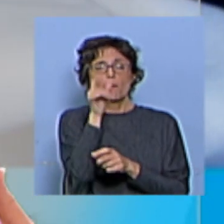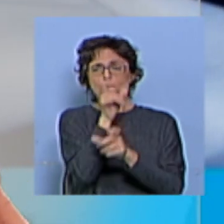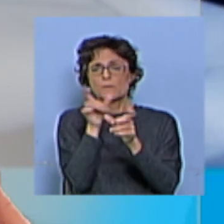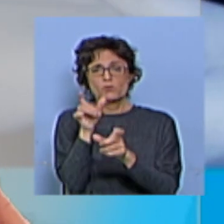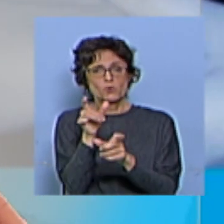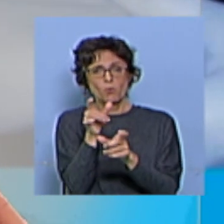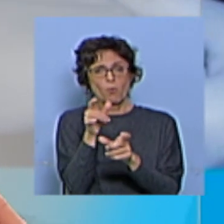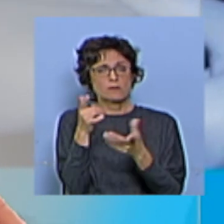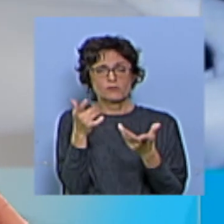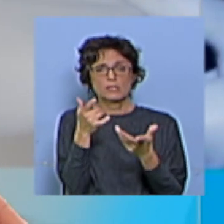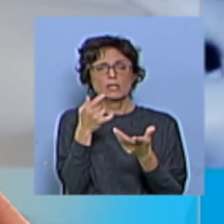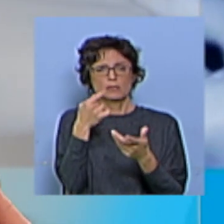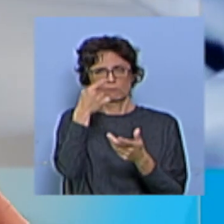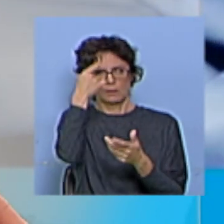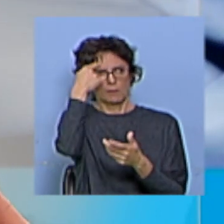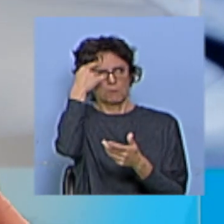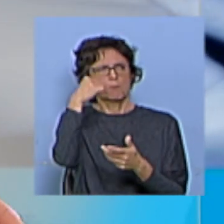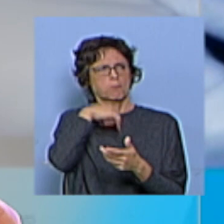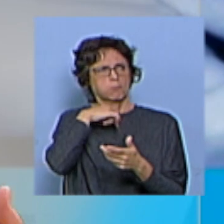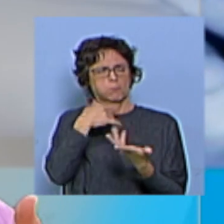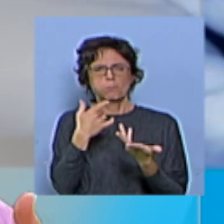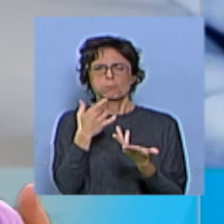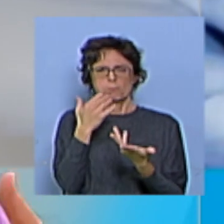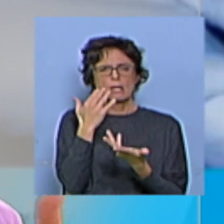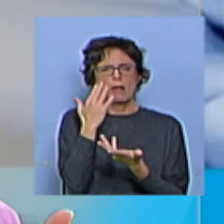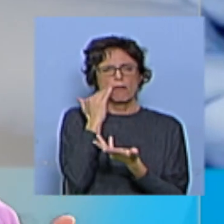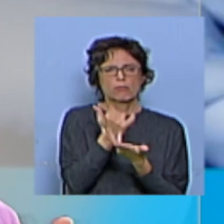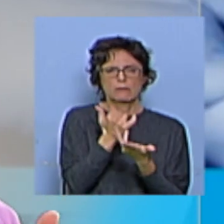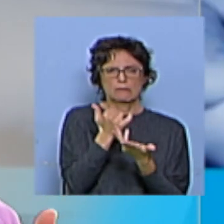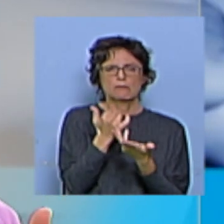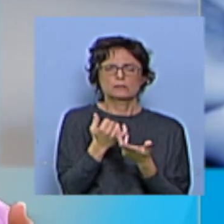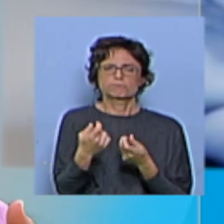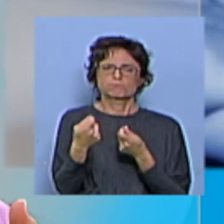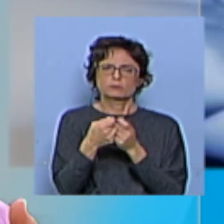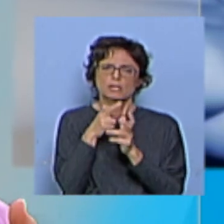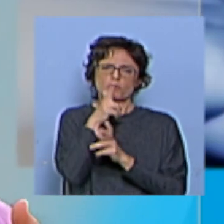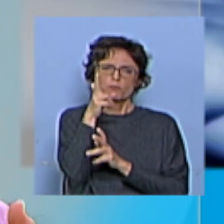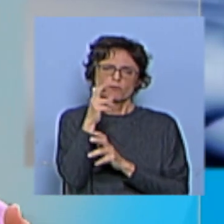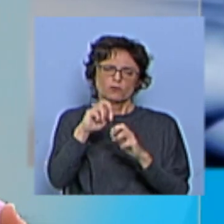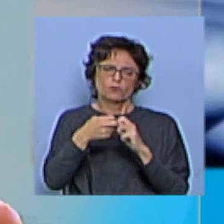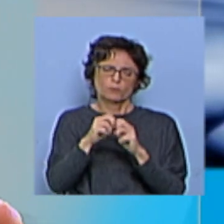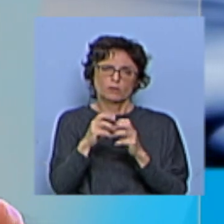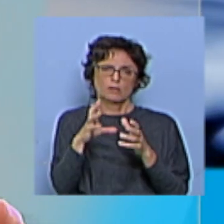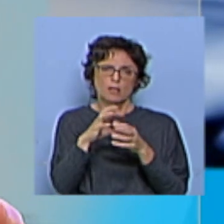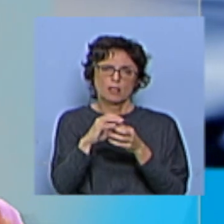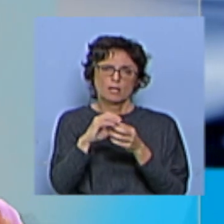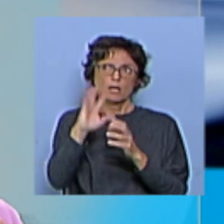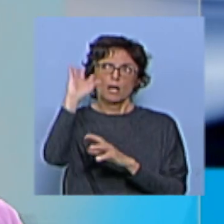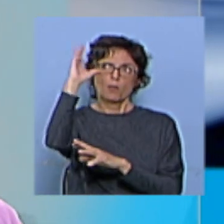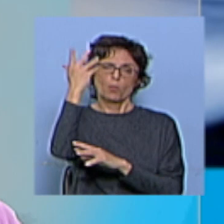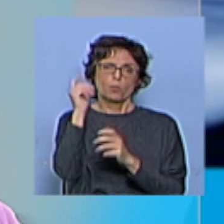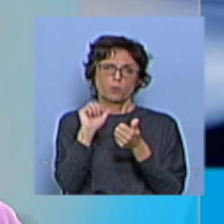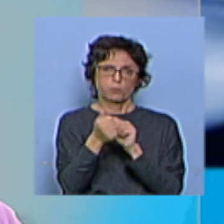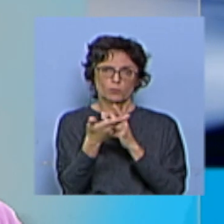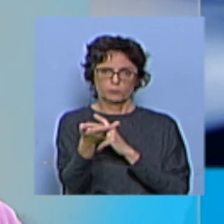questão das alterações climáticas, procuram soluções locais para este problema que é global, num processo de conversão